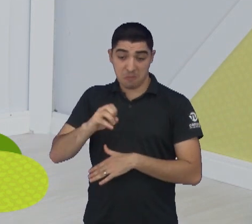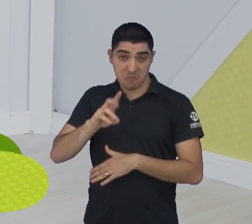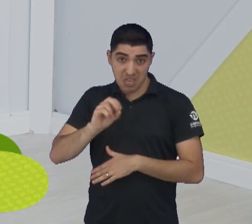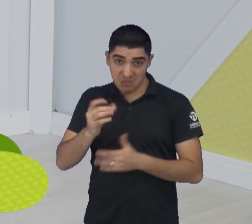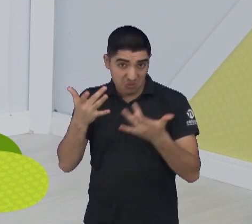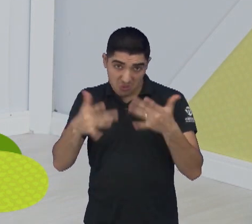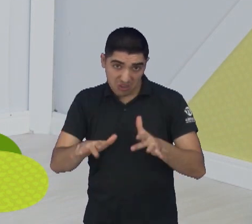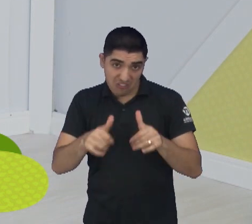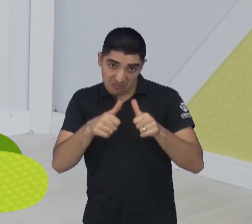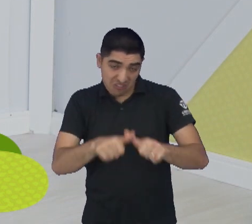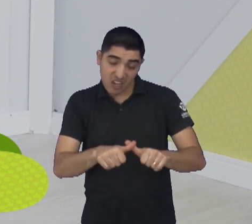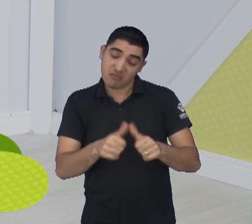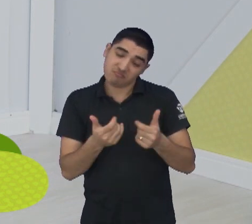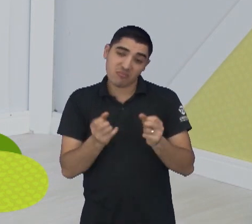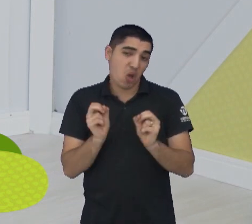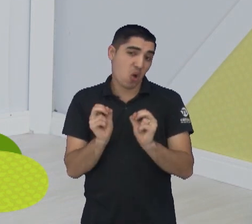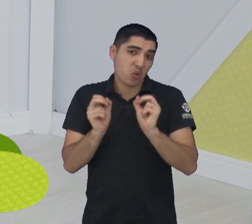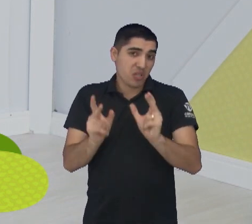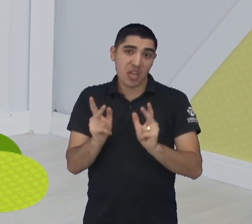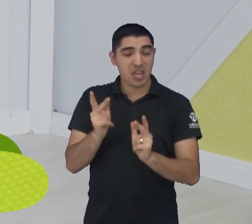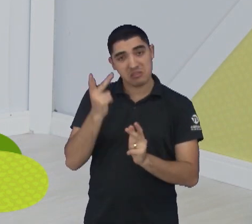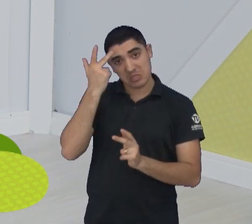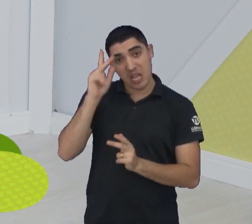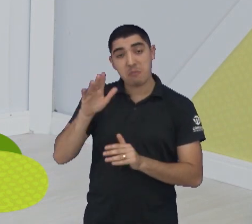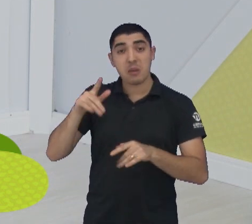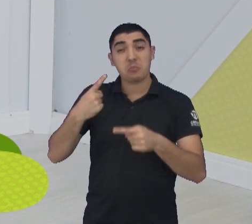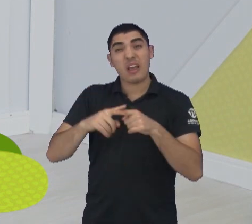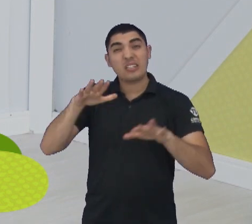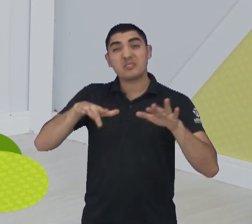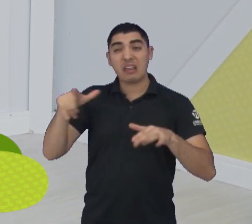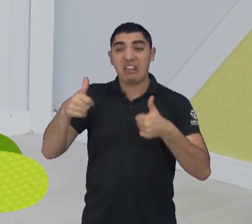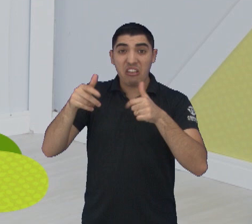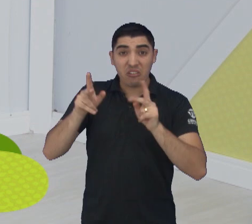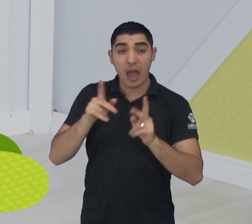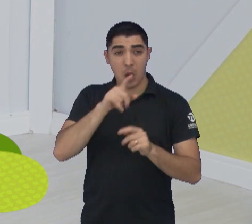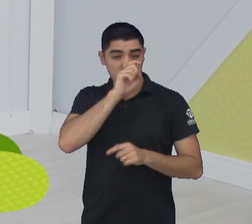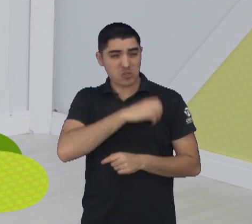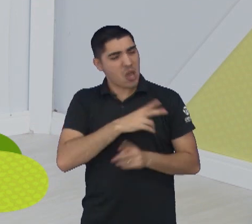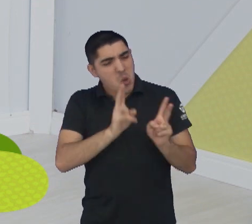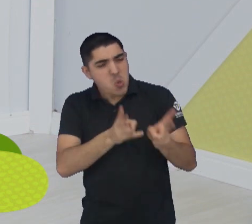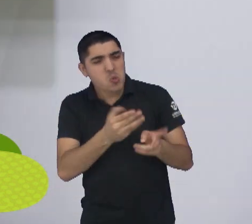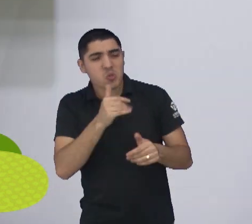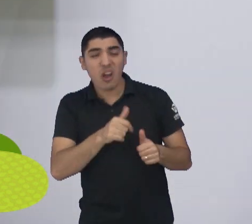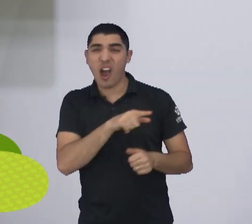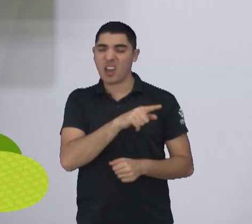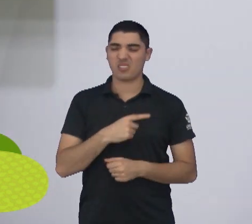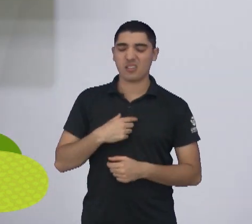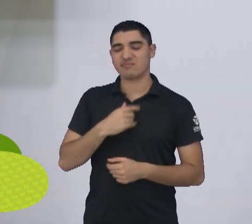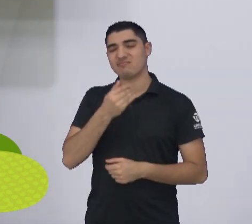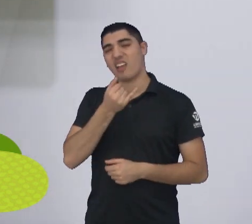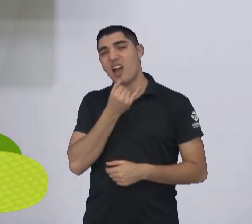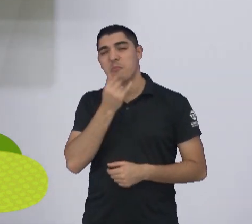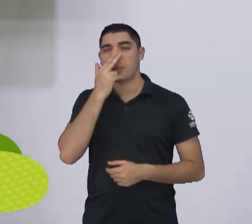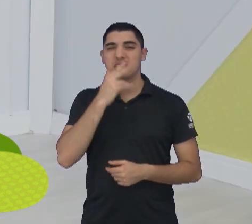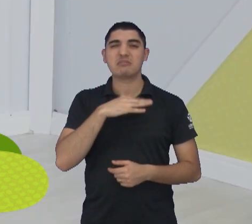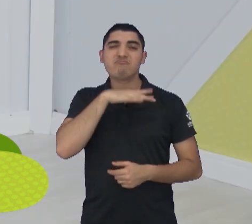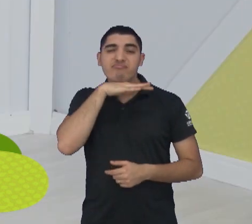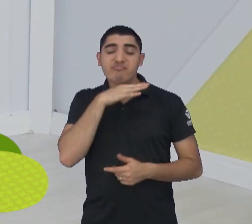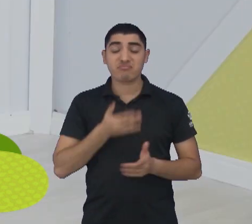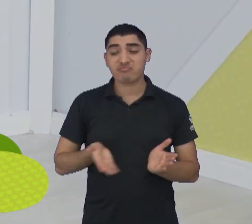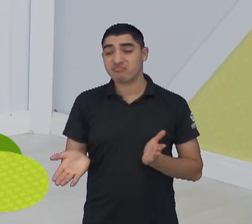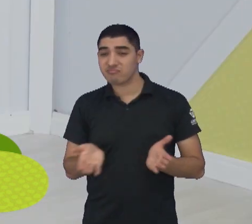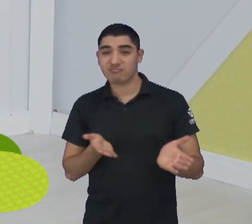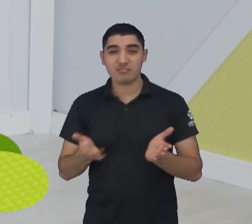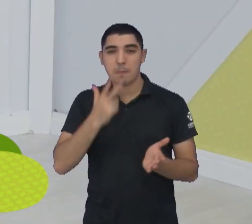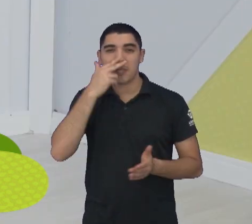boa financeira, não adianta segurar o cara para o cara ficar de mau gosto aqui, né? Então... Que às vezes até prejudica o elenco também. Prejudica o elenco, enfim. O jogador não rende,